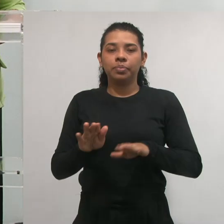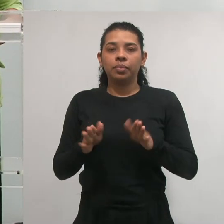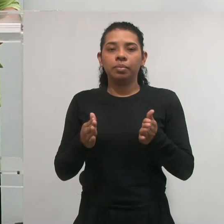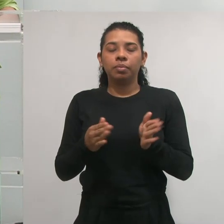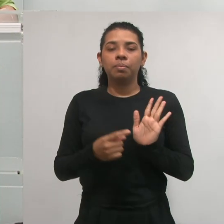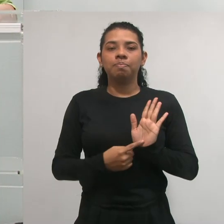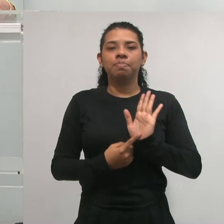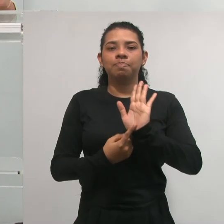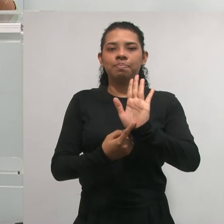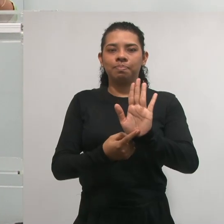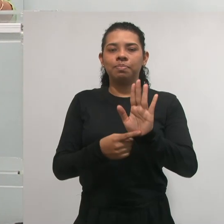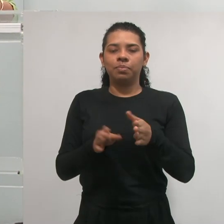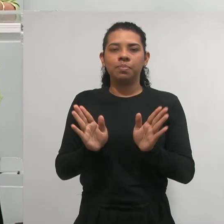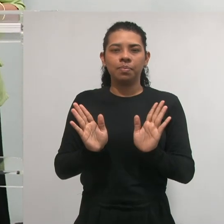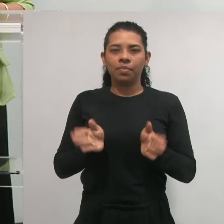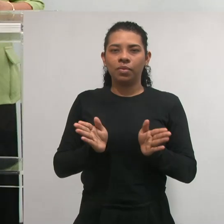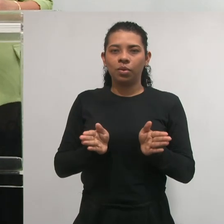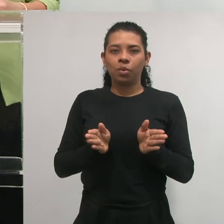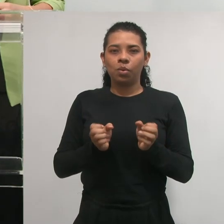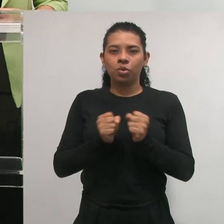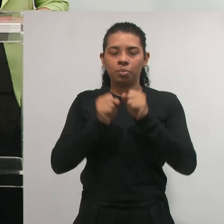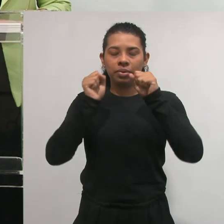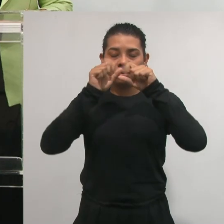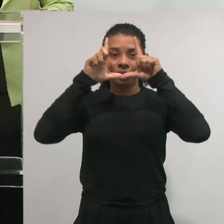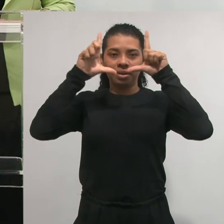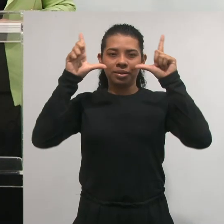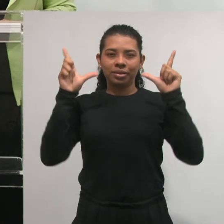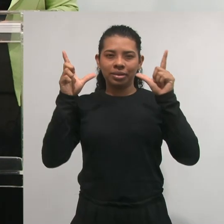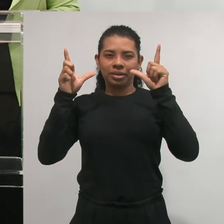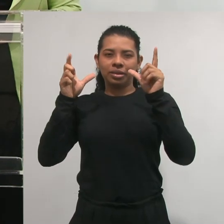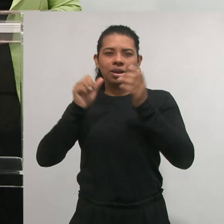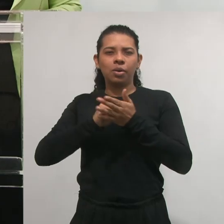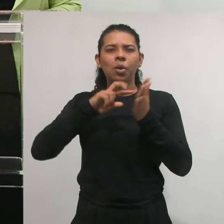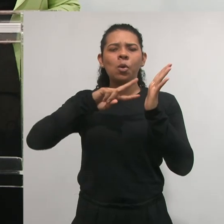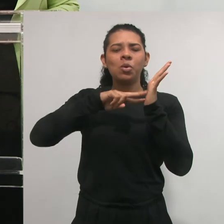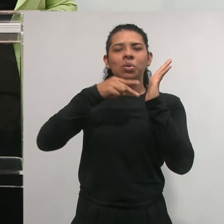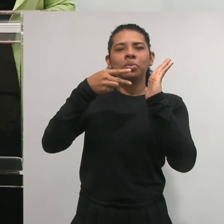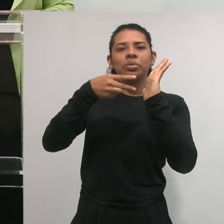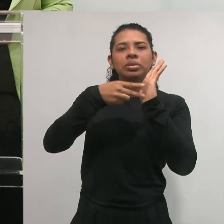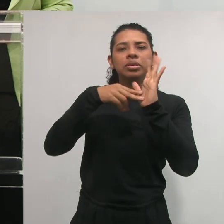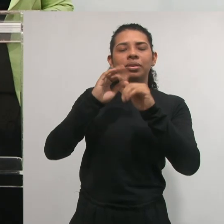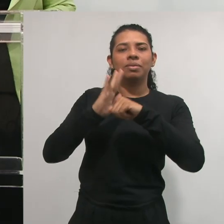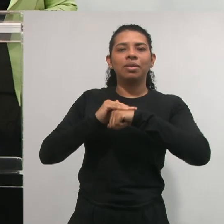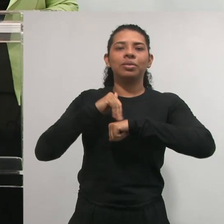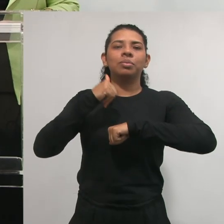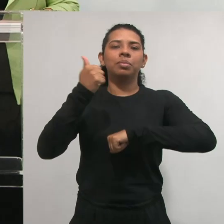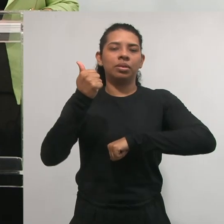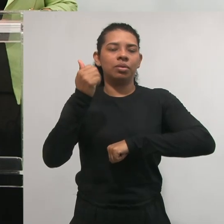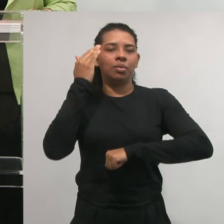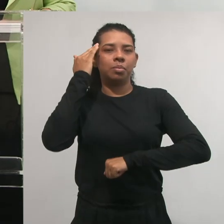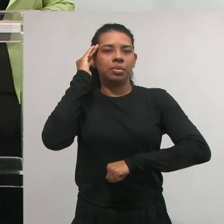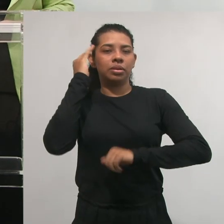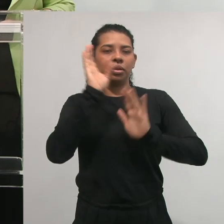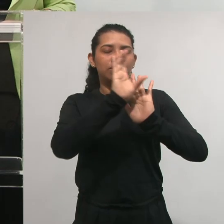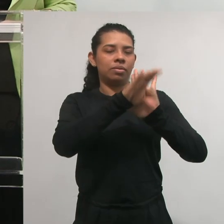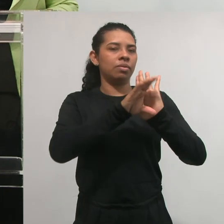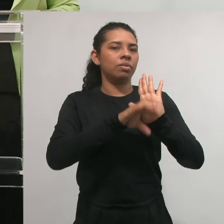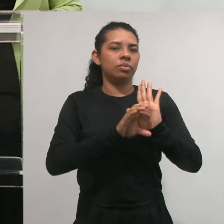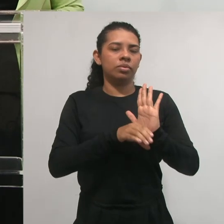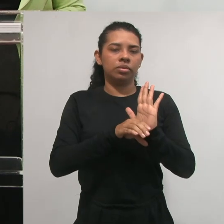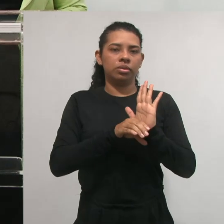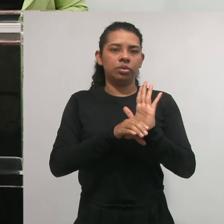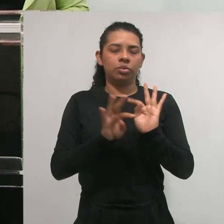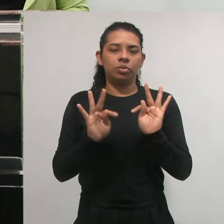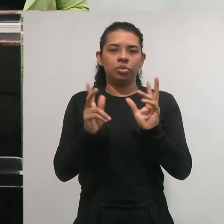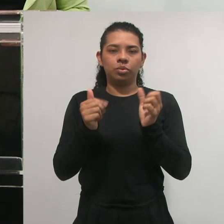revistas. Então, a gente traz aqui essa perspectiva de uma ressignificação e de uma revisão de conceitos